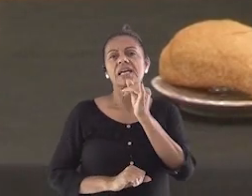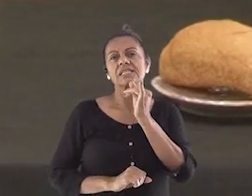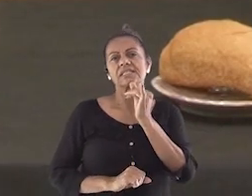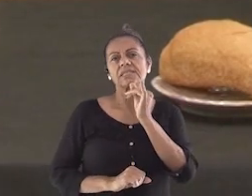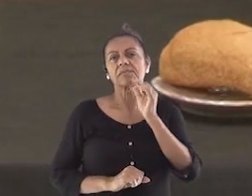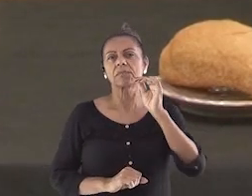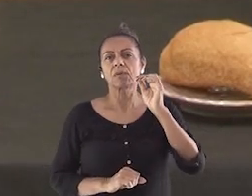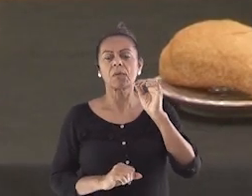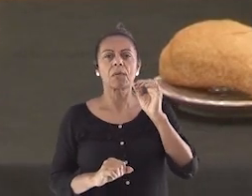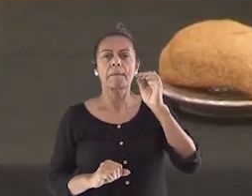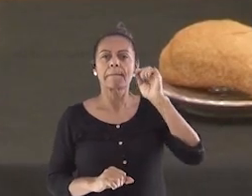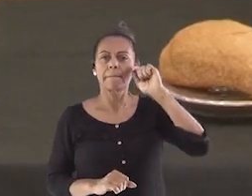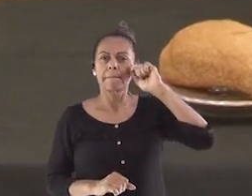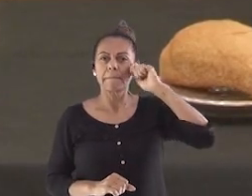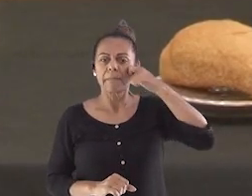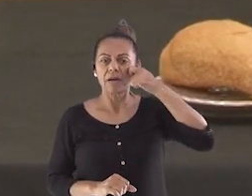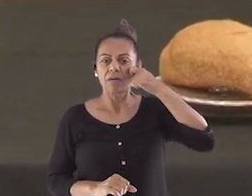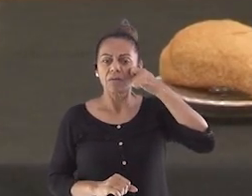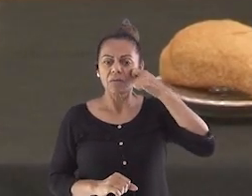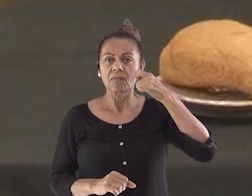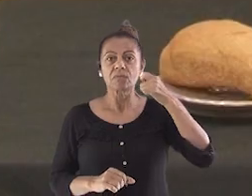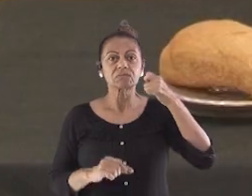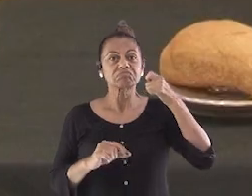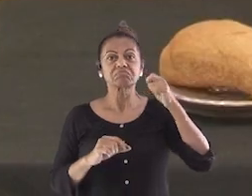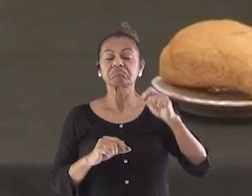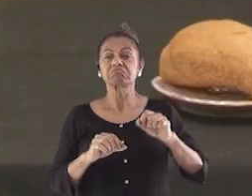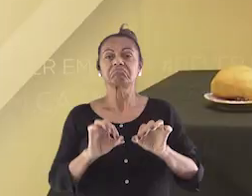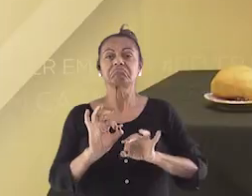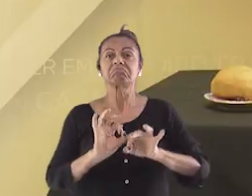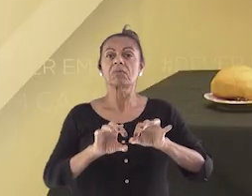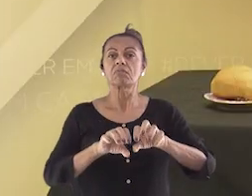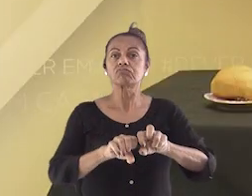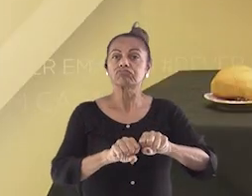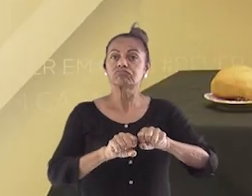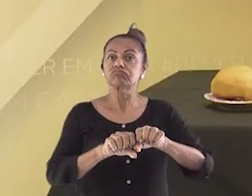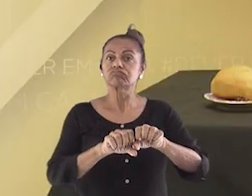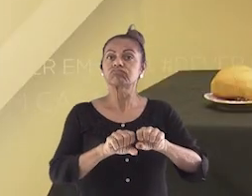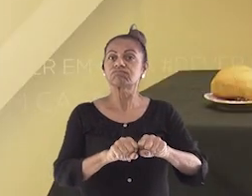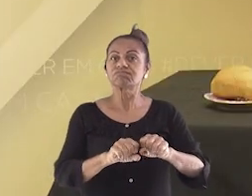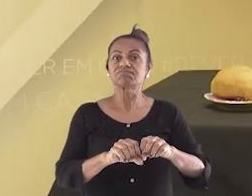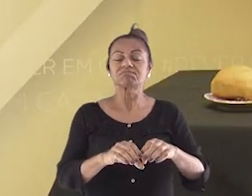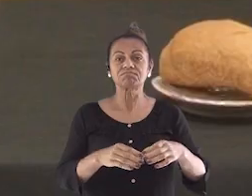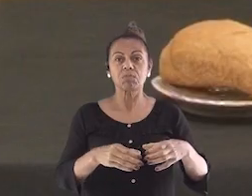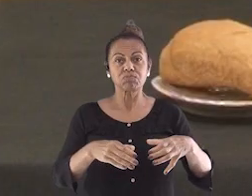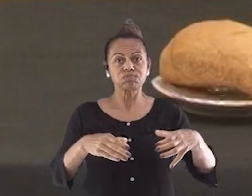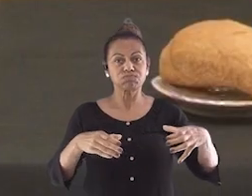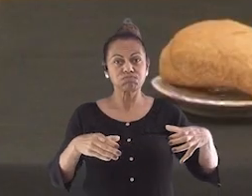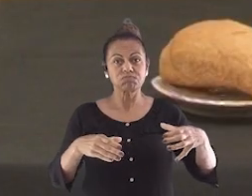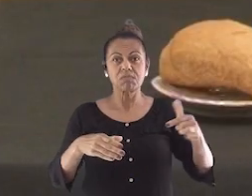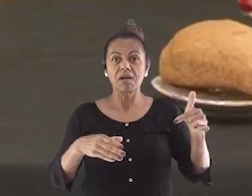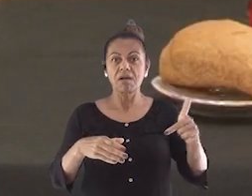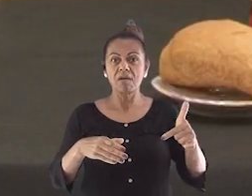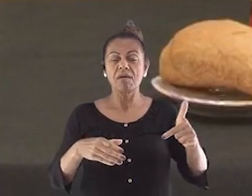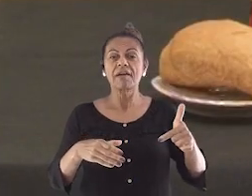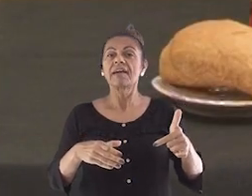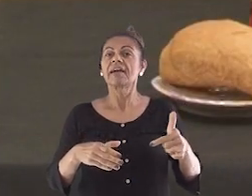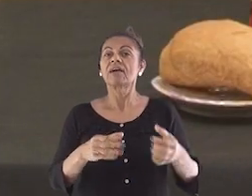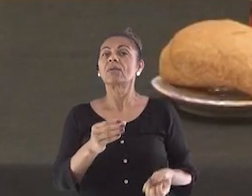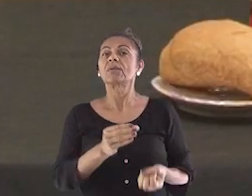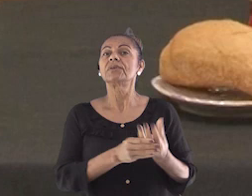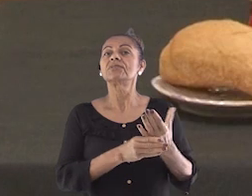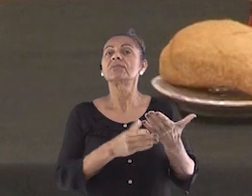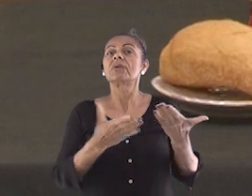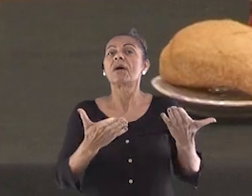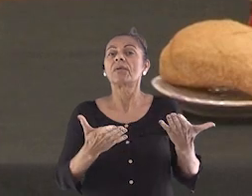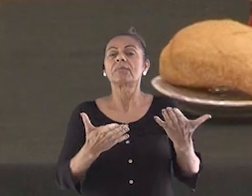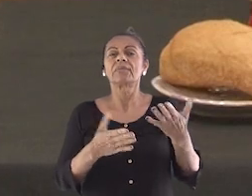que consumimos. Eles vêm do trigo e o trigo é plantado na agricultura. O achocolatado, o